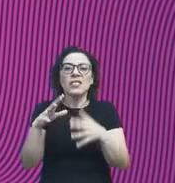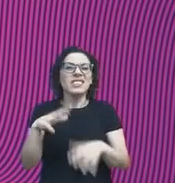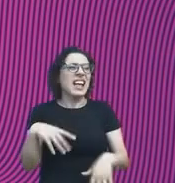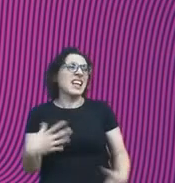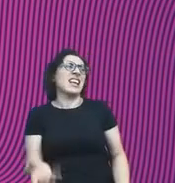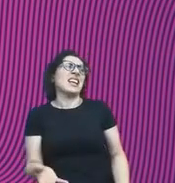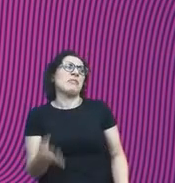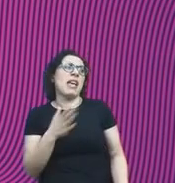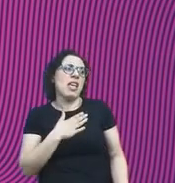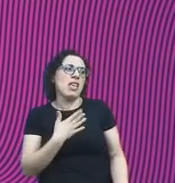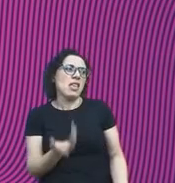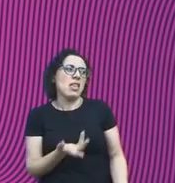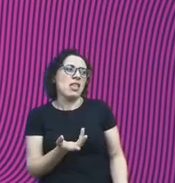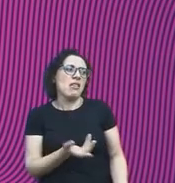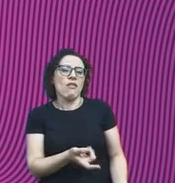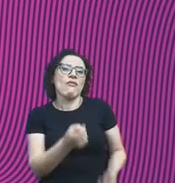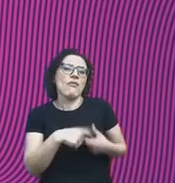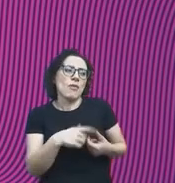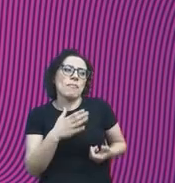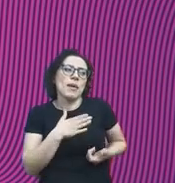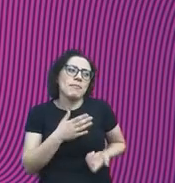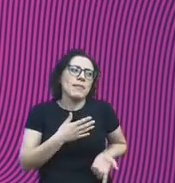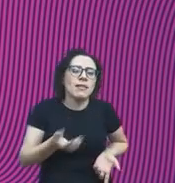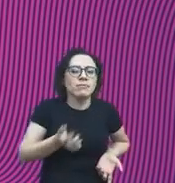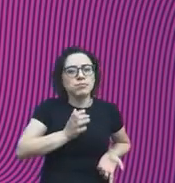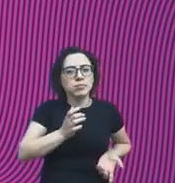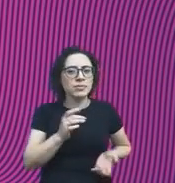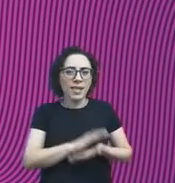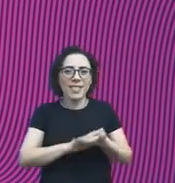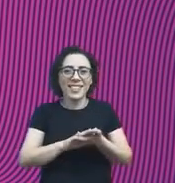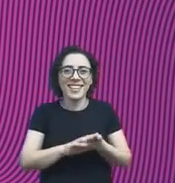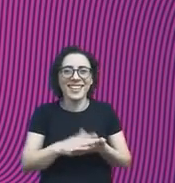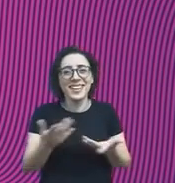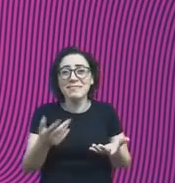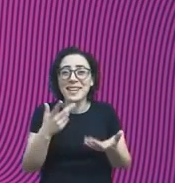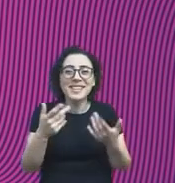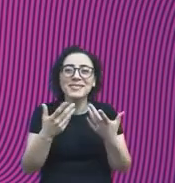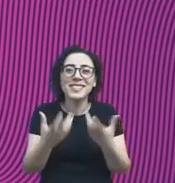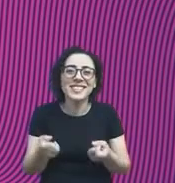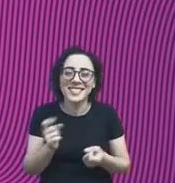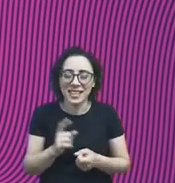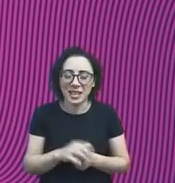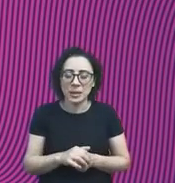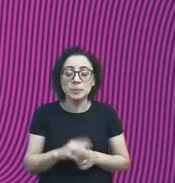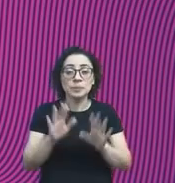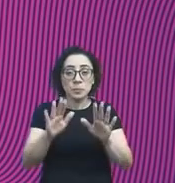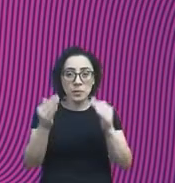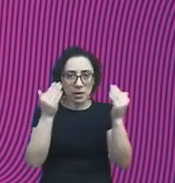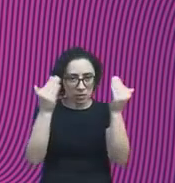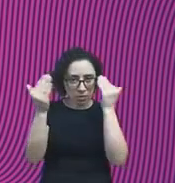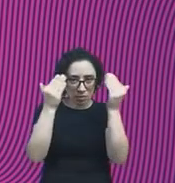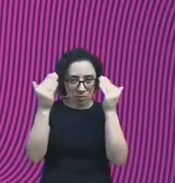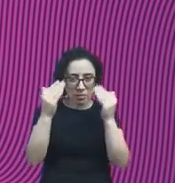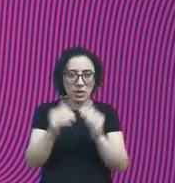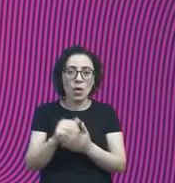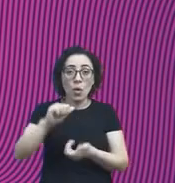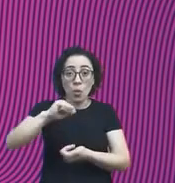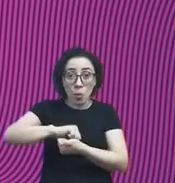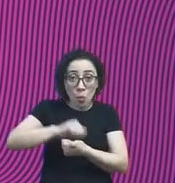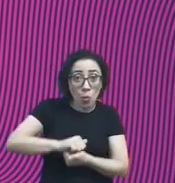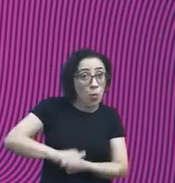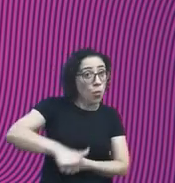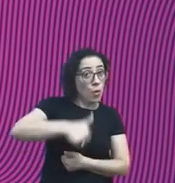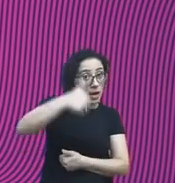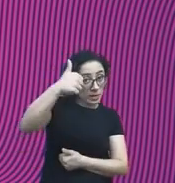E aí eu faço aqui o paralelo de qualidade e valor. Acho que a lógica de a gente voltar a falar de valor de uma